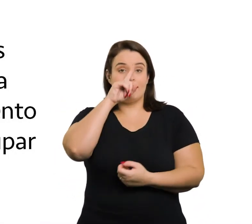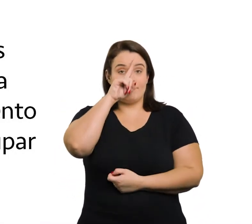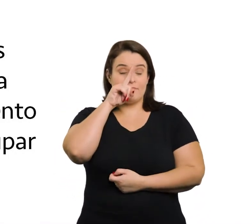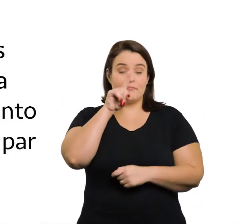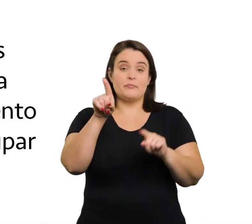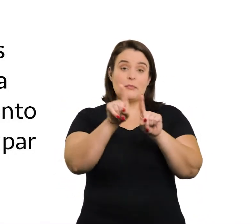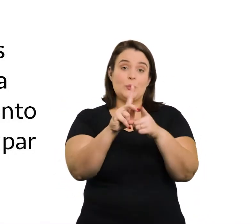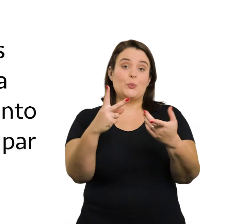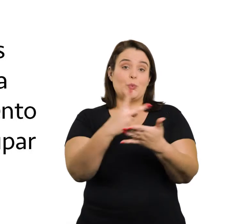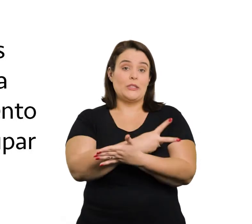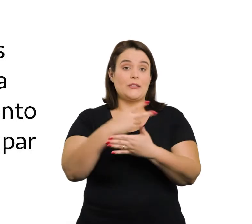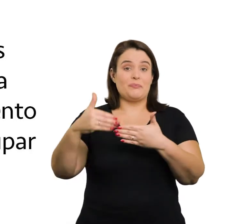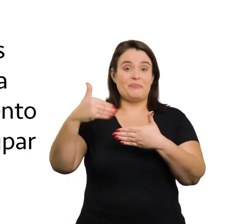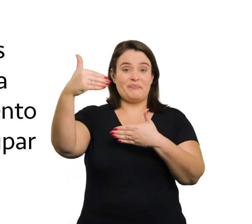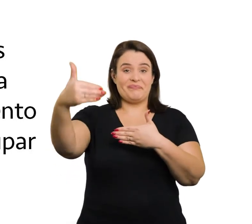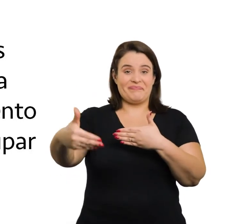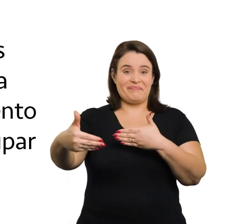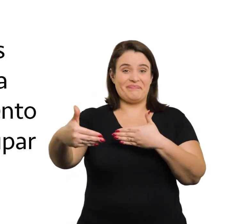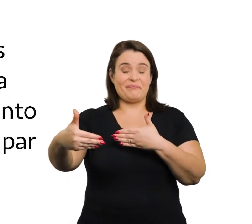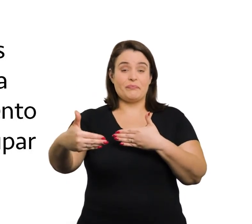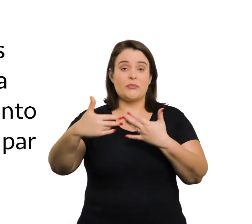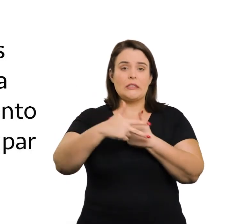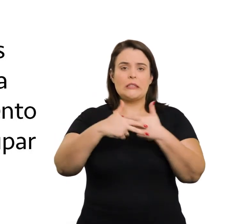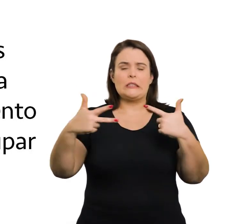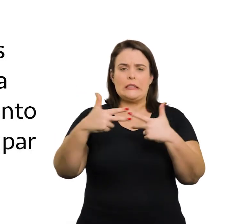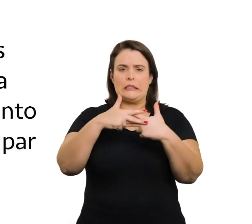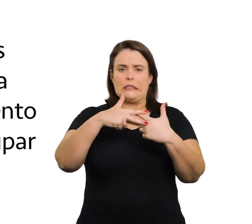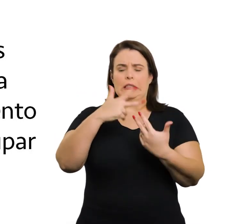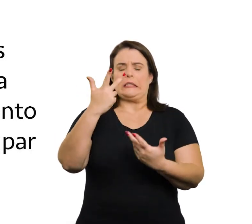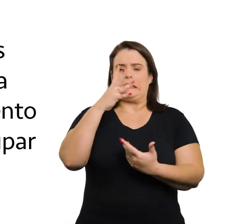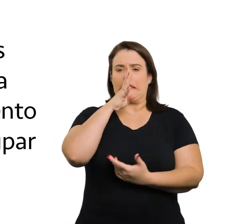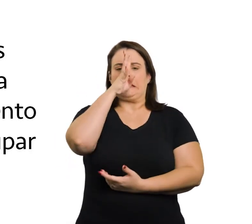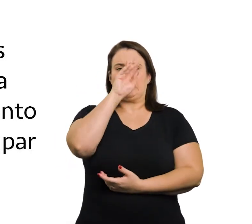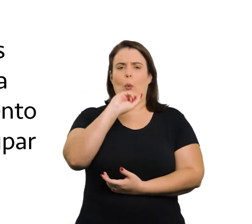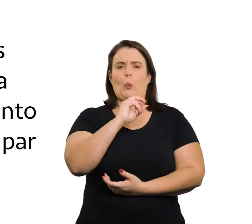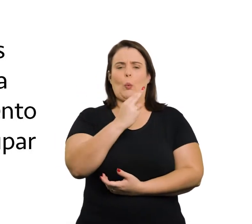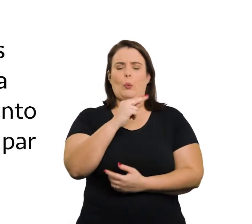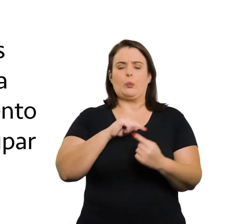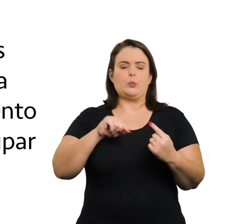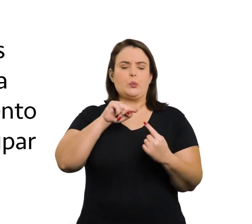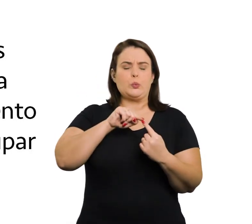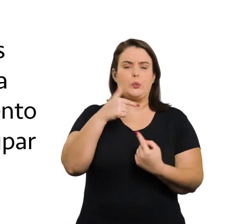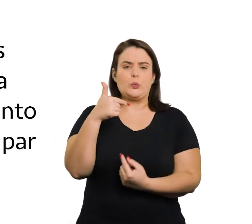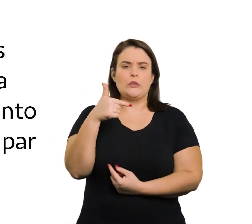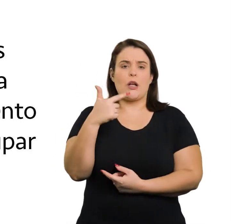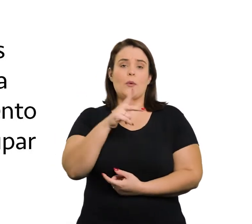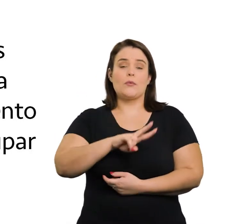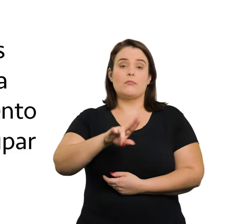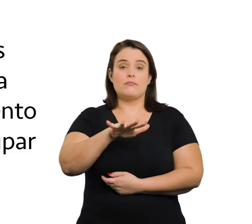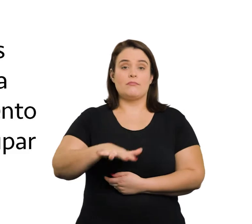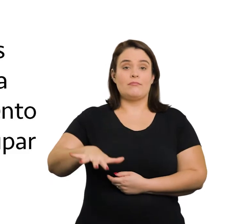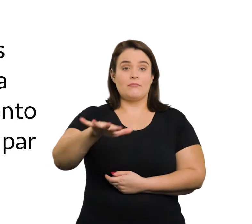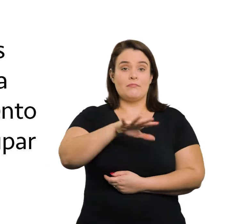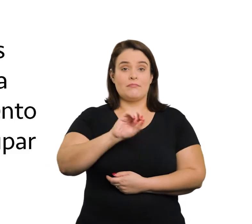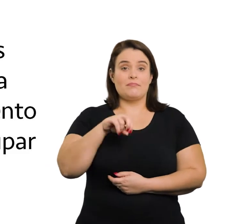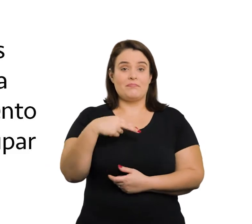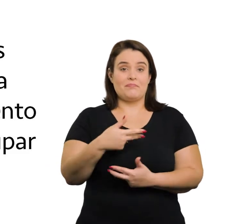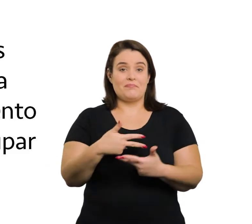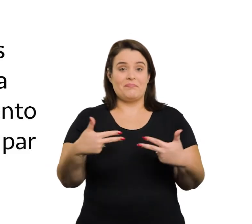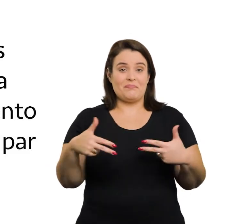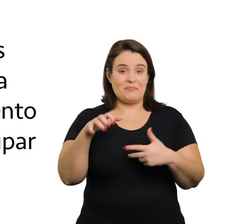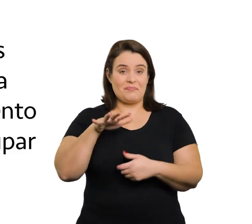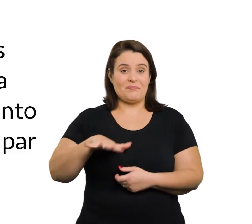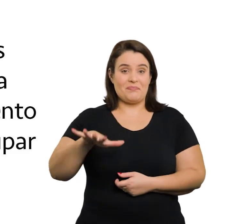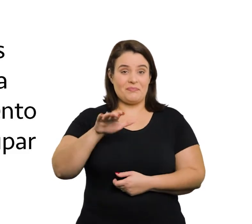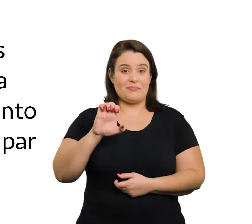riscos e consequências adversas de ações acidentais ou não intencionais na utilização do ambiente ou